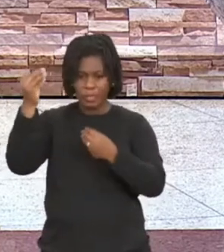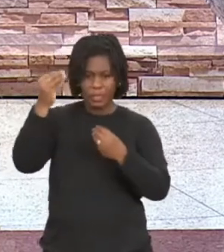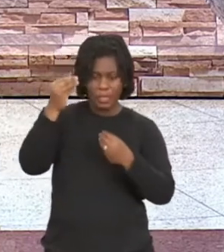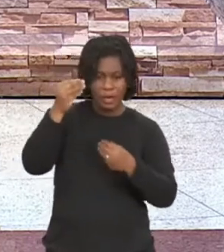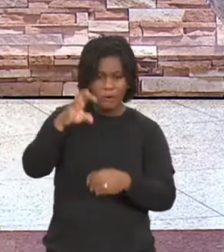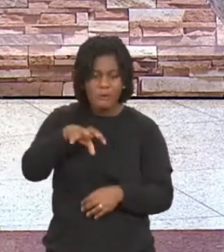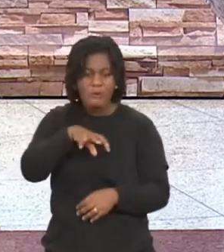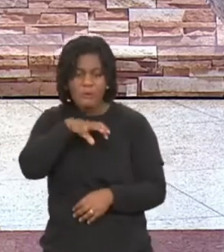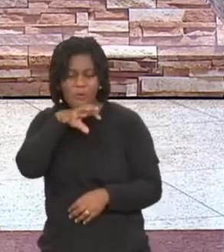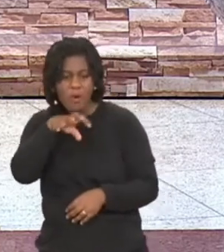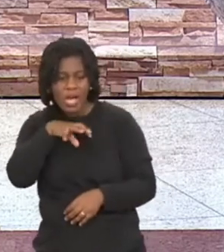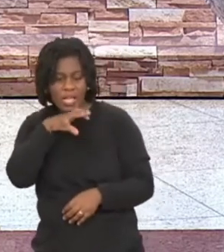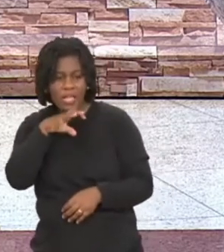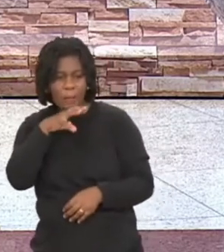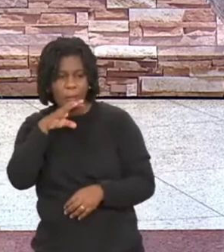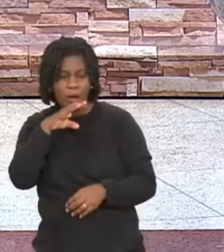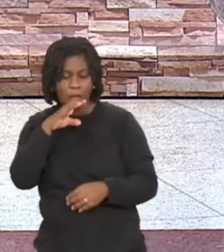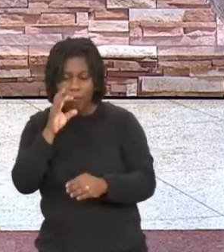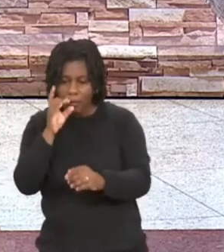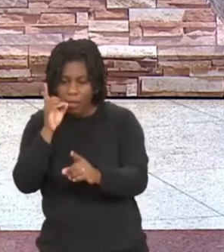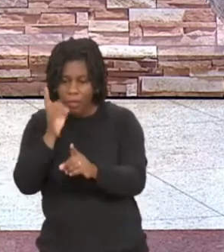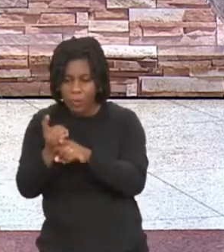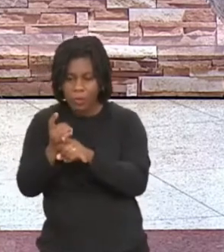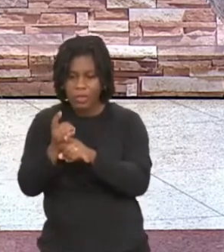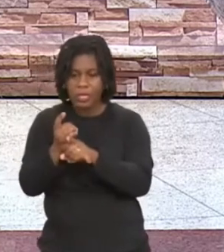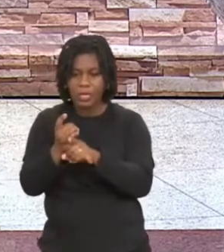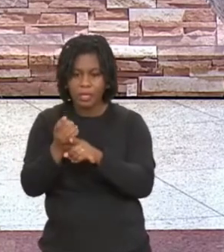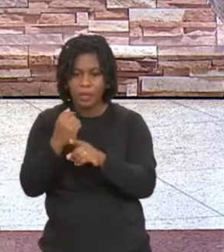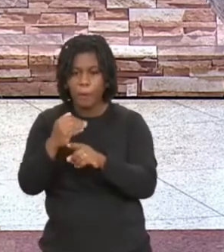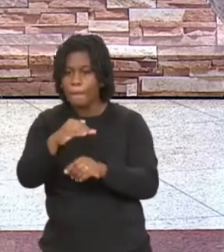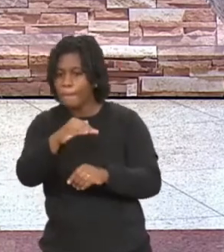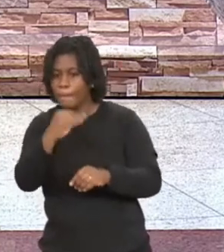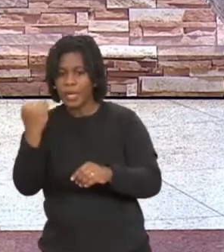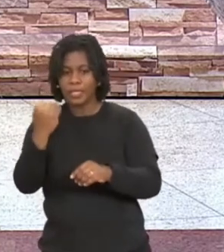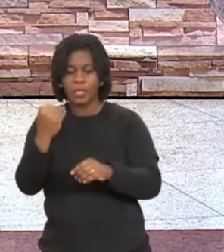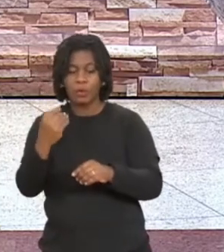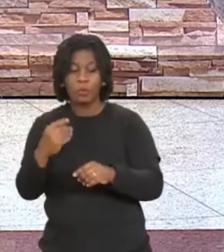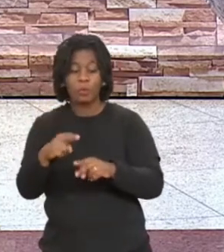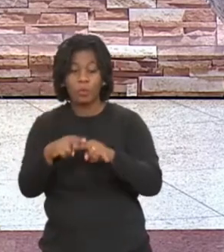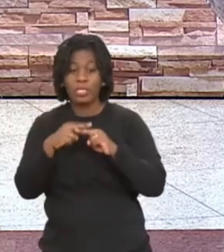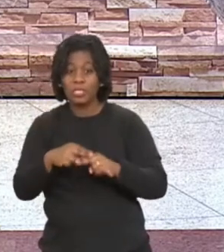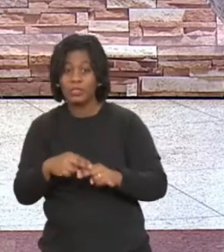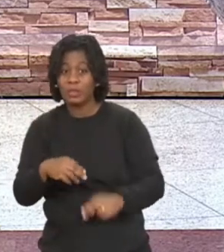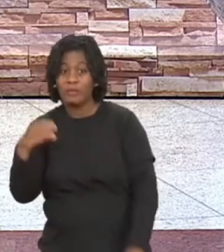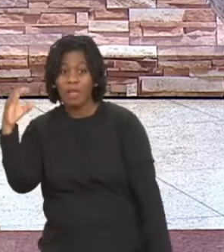ao meu encontro, e eu matei, por isso que eu fui rápido.